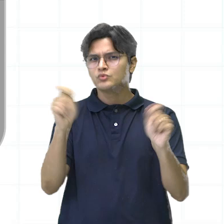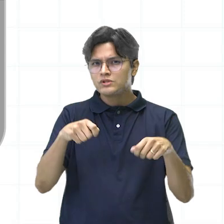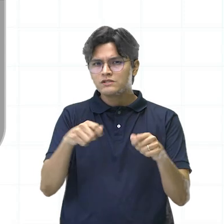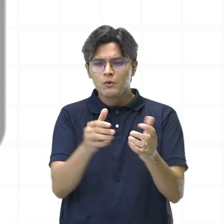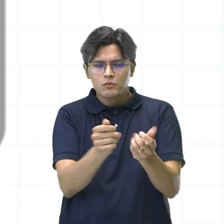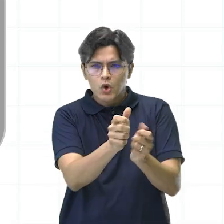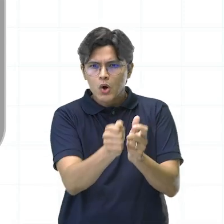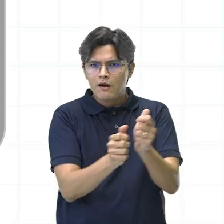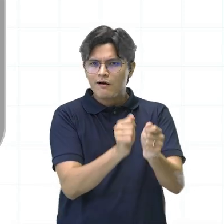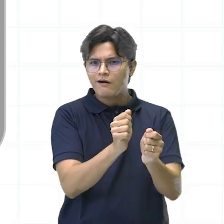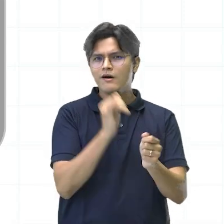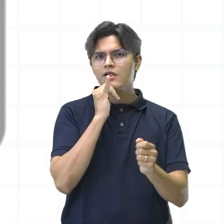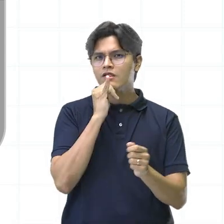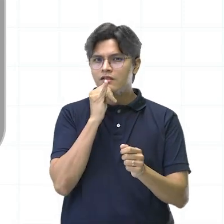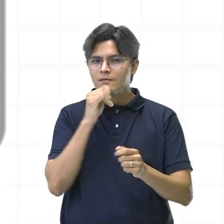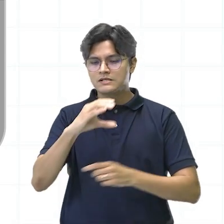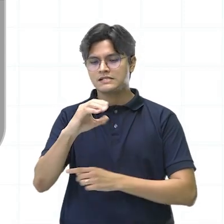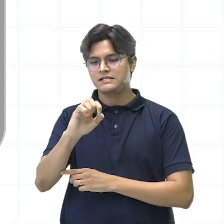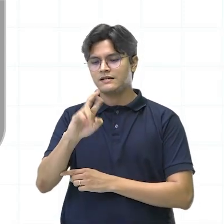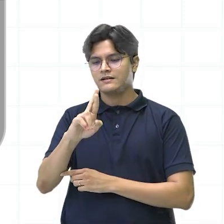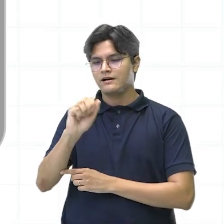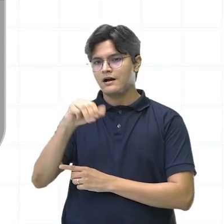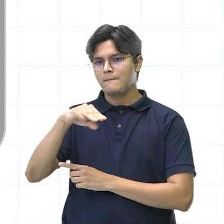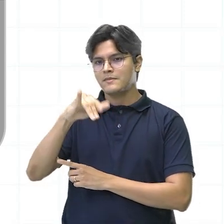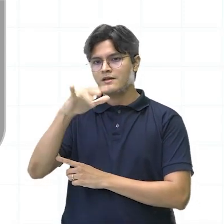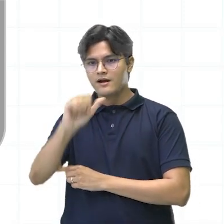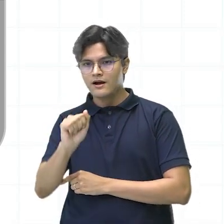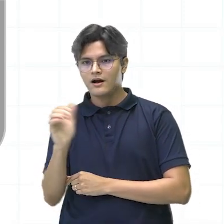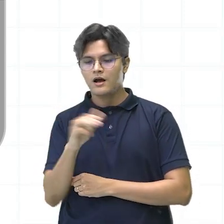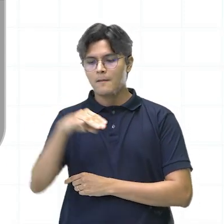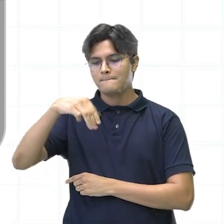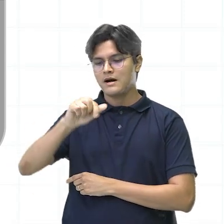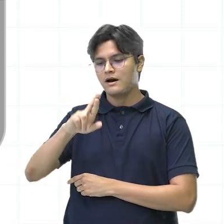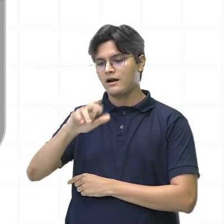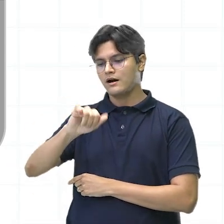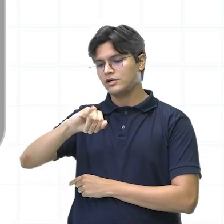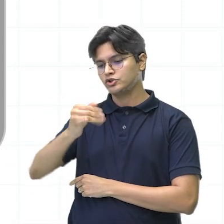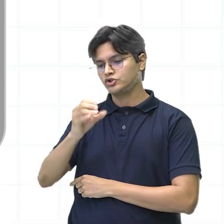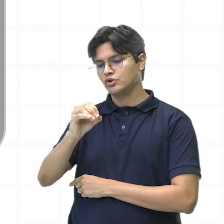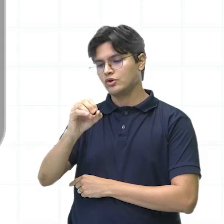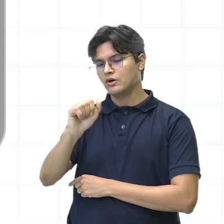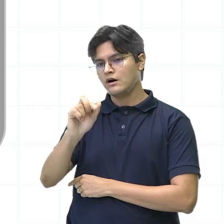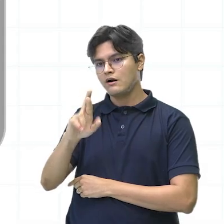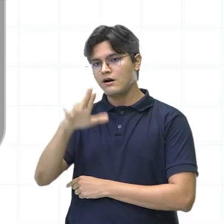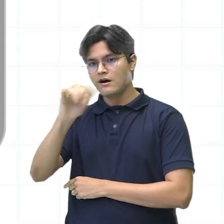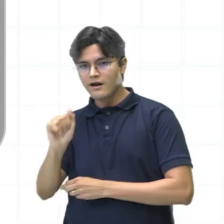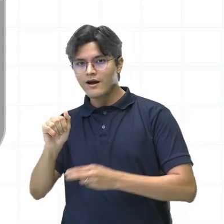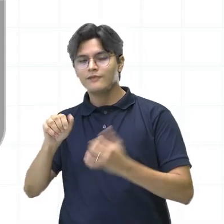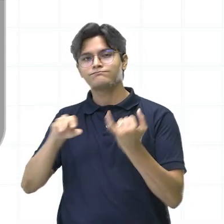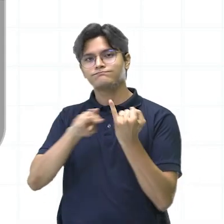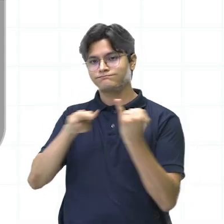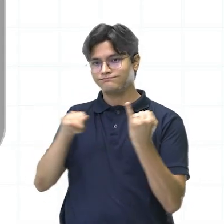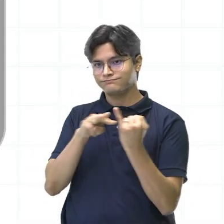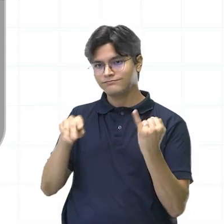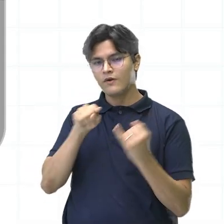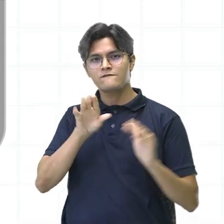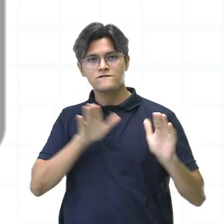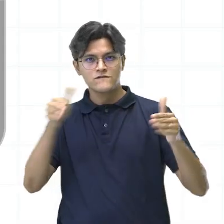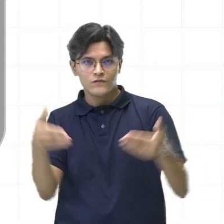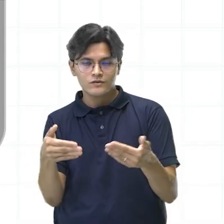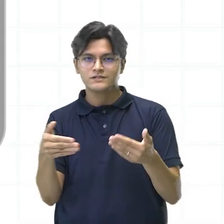cerâmicas marajoaras que foram deixadas para a gente. Tudo aquilo que vai ser voltado e catalogado para